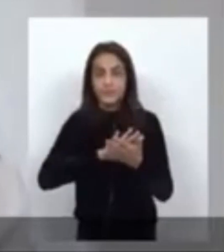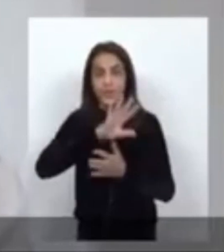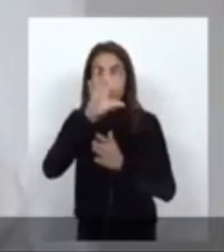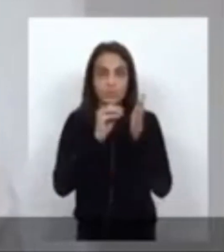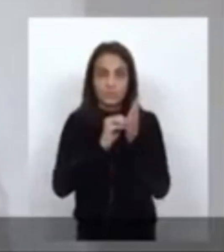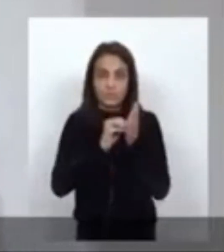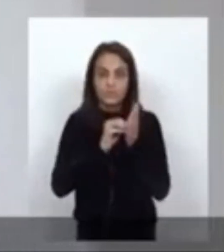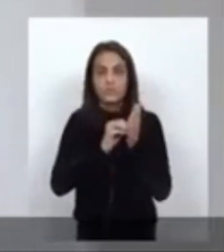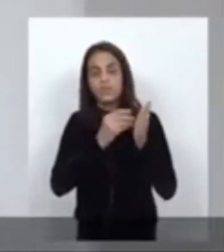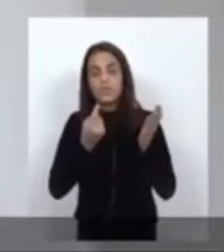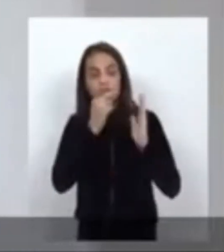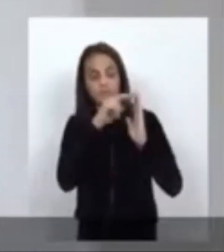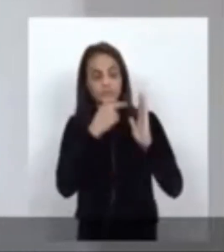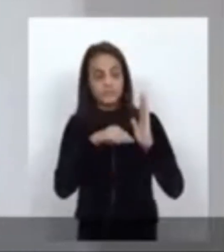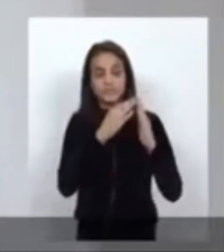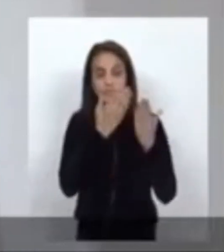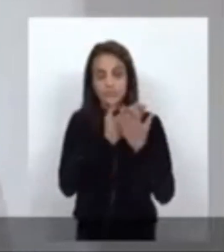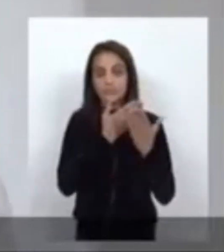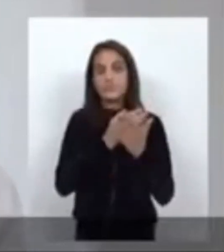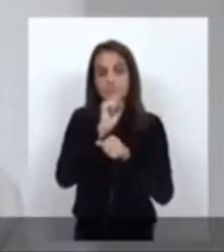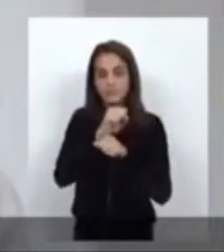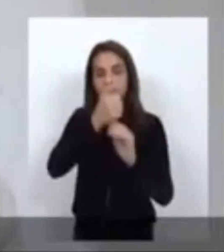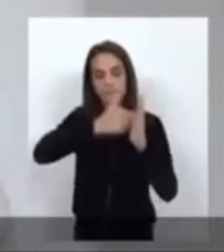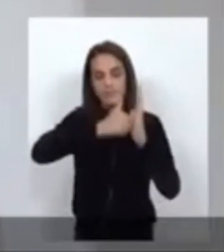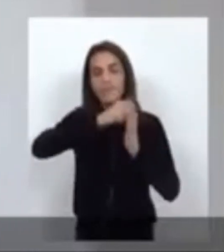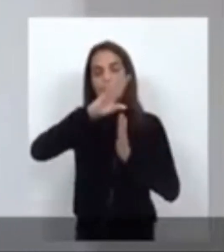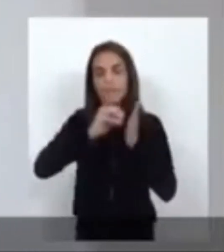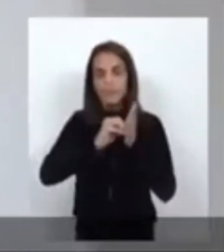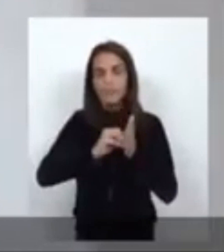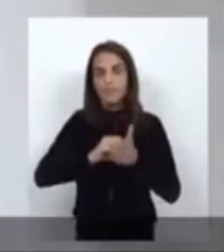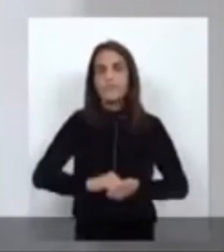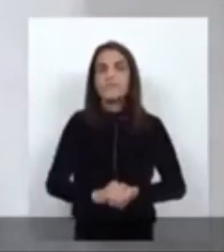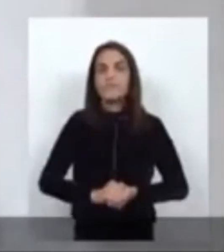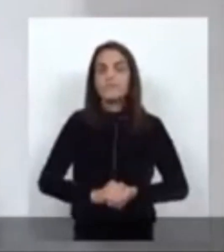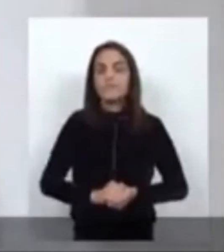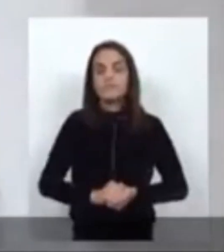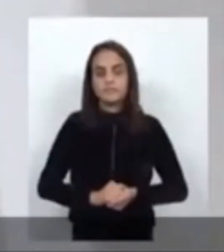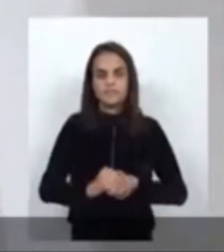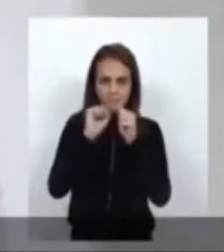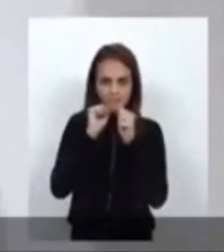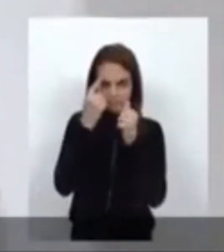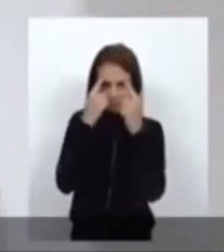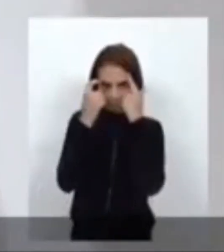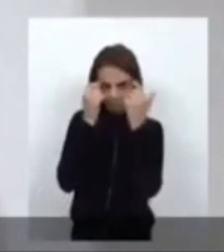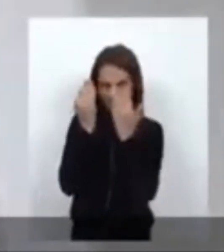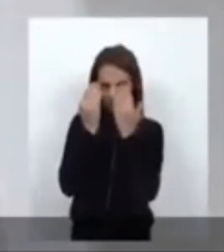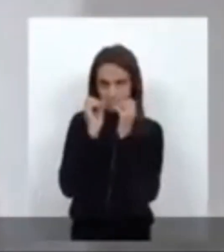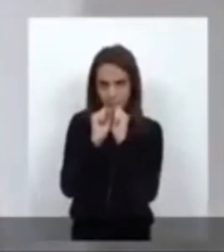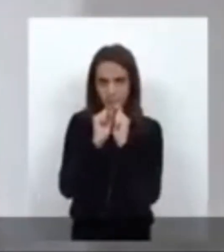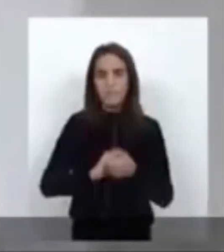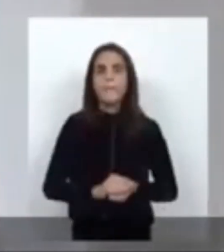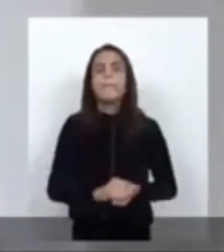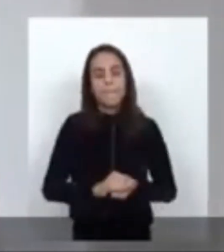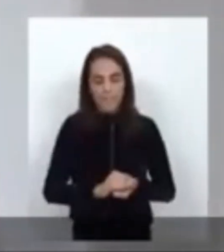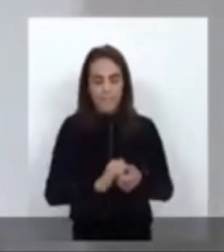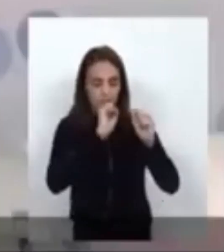alunos matriculados nas unidades farão sim a avaliação. Elaine, posso trazer uma dúvida também? Sim, claro, vontade.